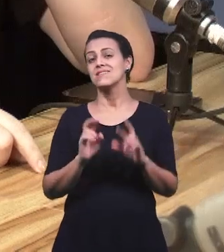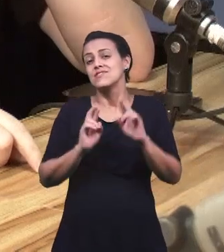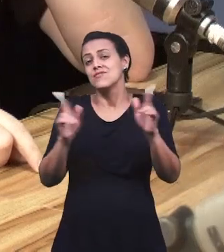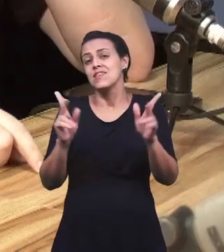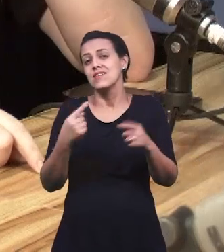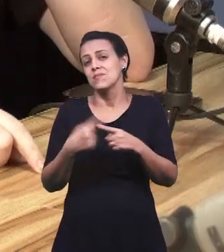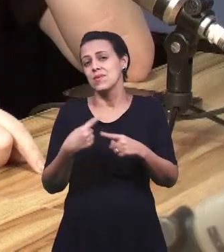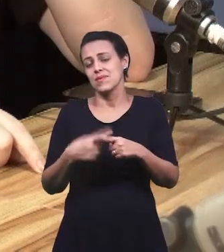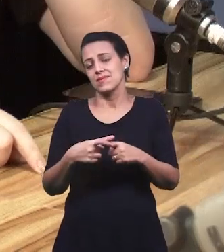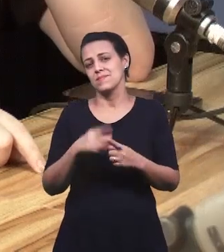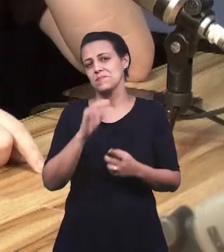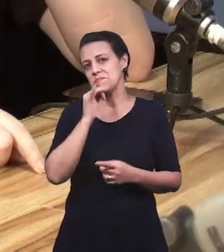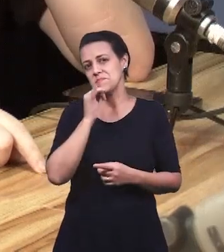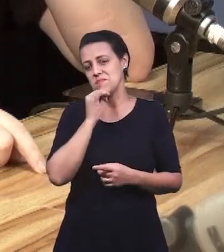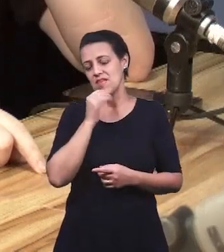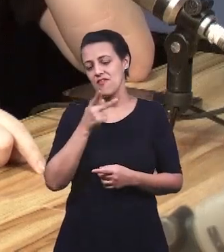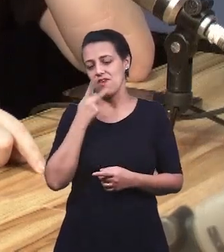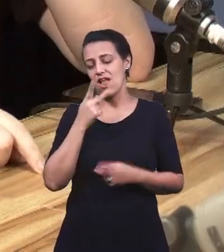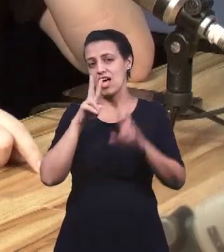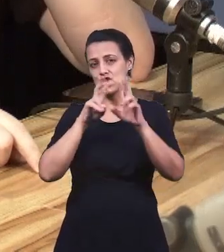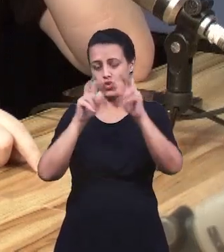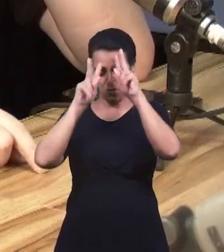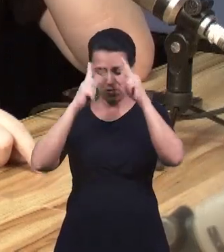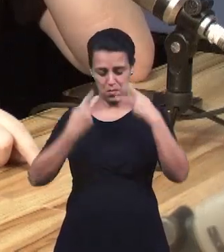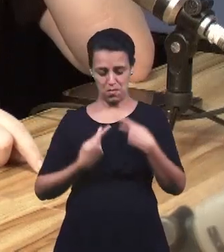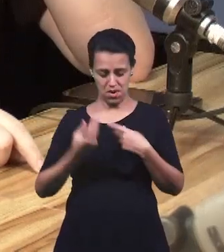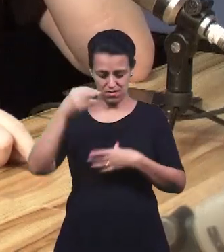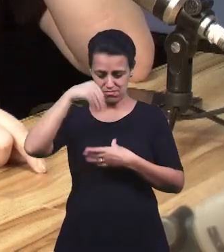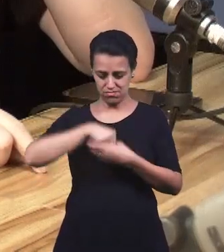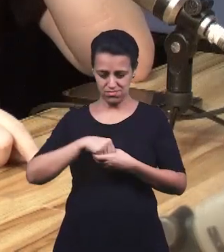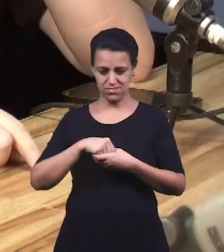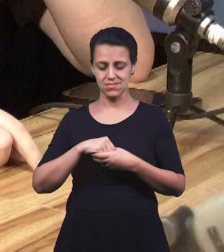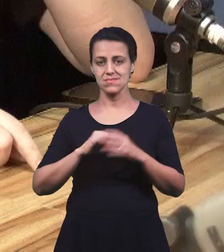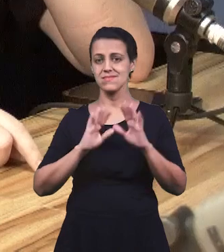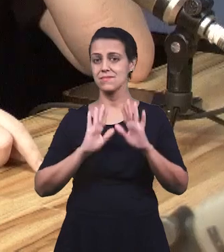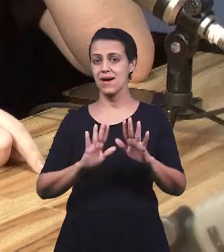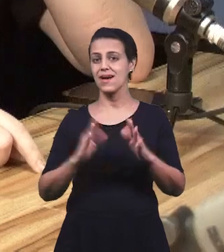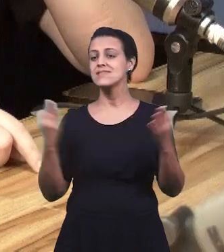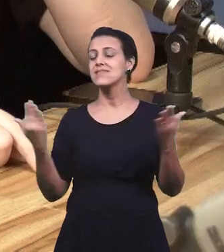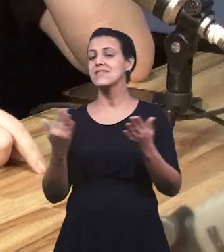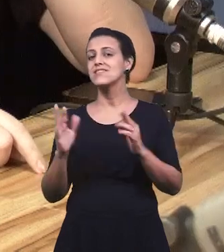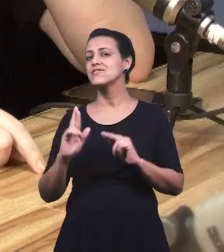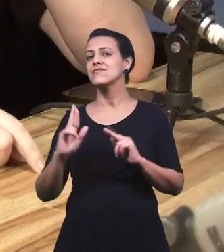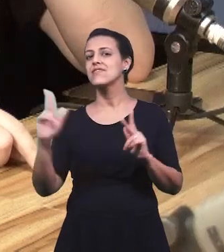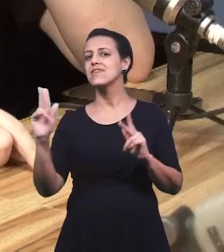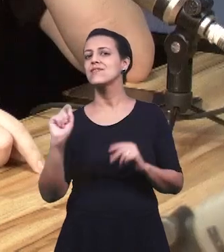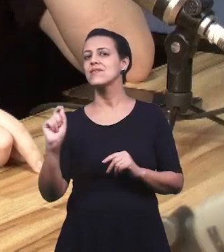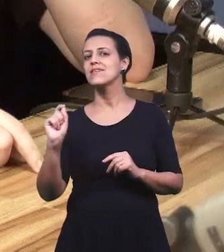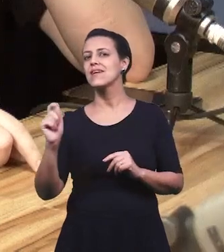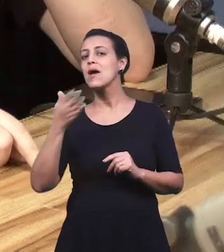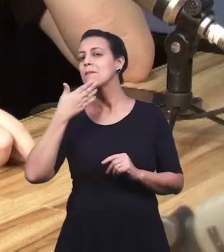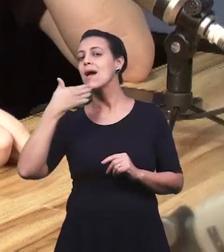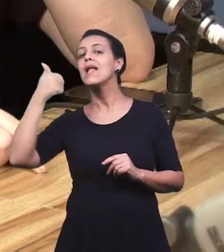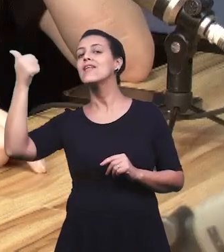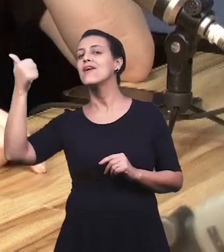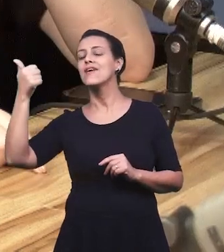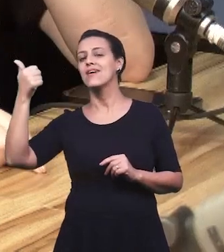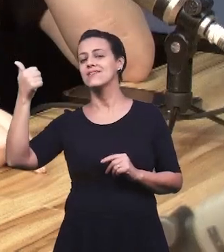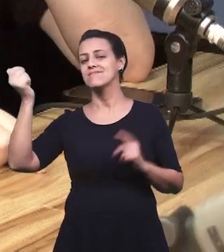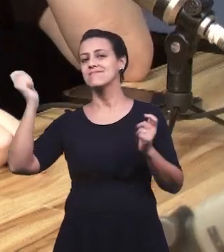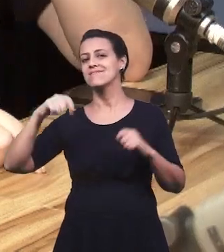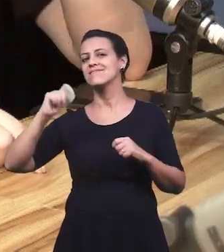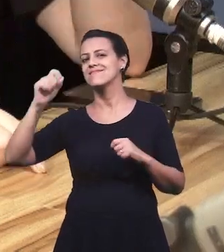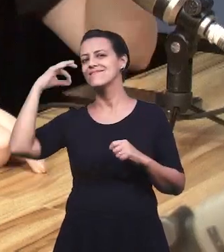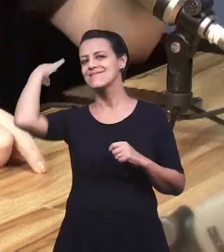fisiologia. Isso nós estamos falando de fisiologia, como que o cérebro atua. Entra um componente que ele é melhor e nos dá uma capacidade